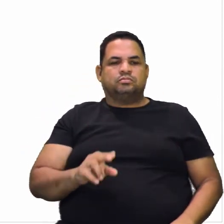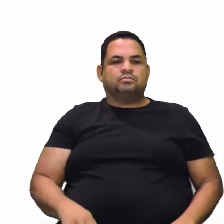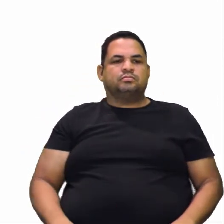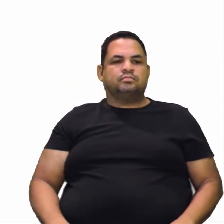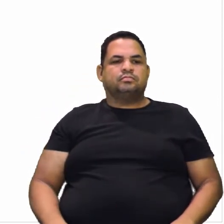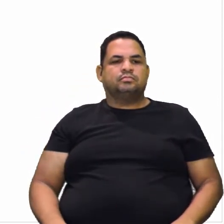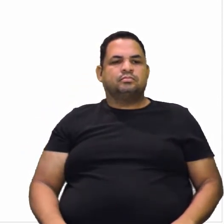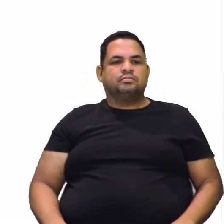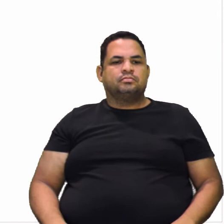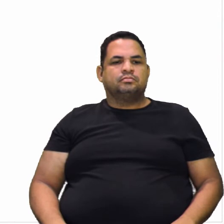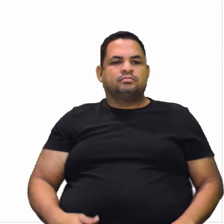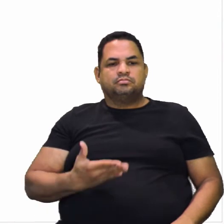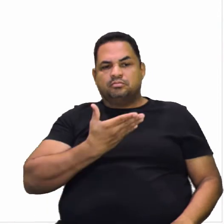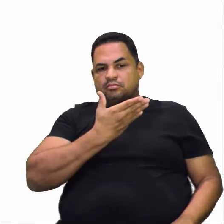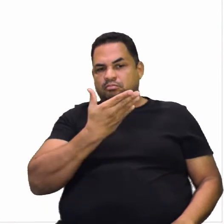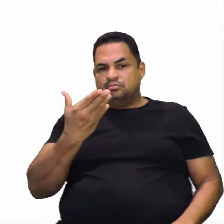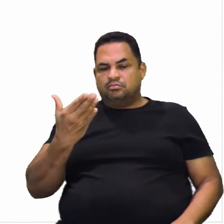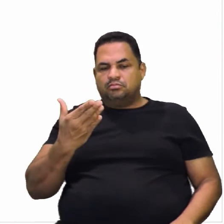Fidipides.